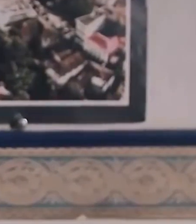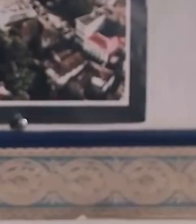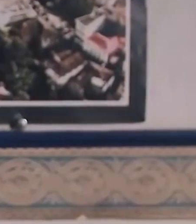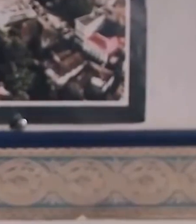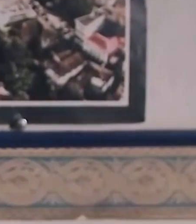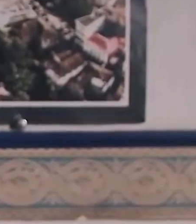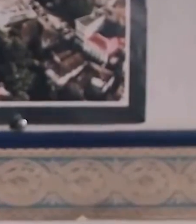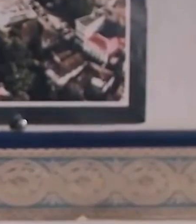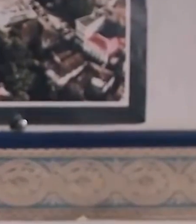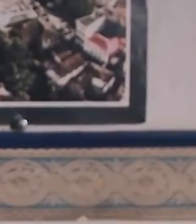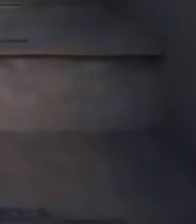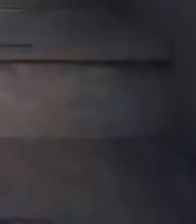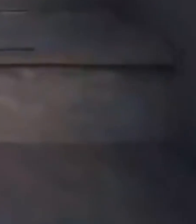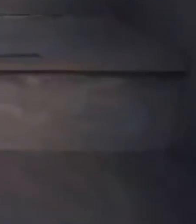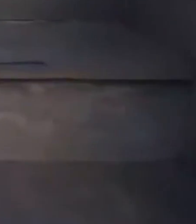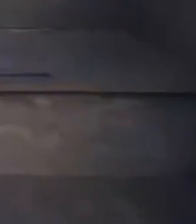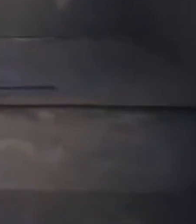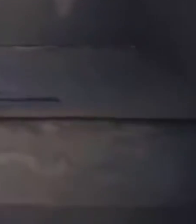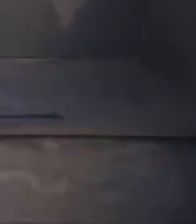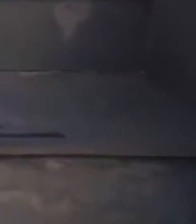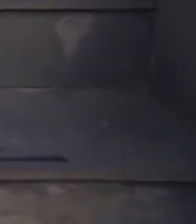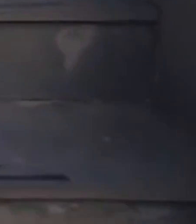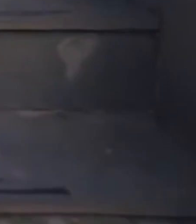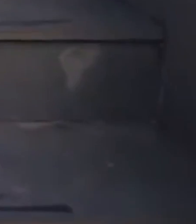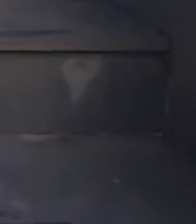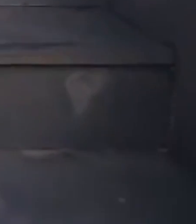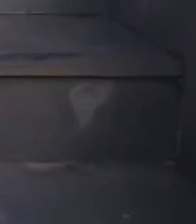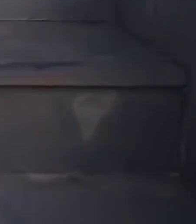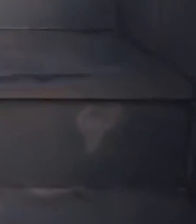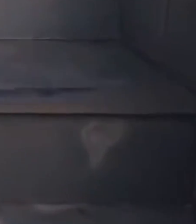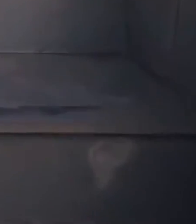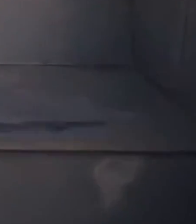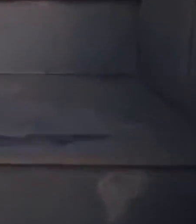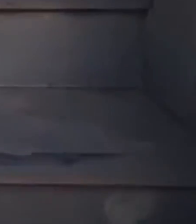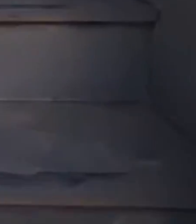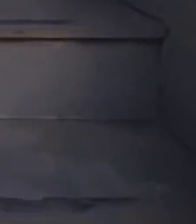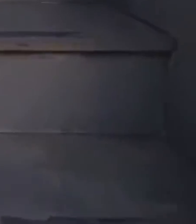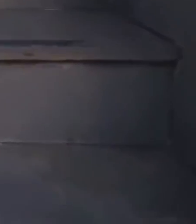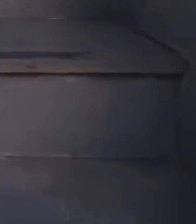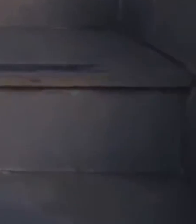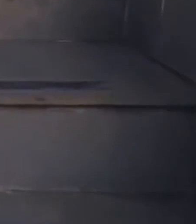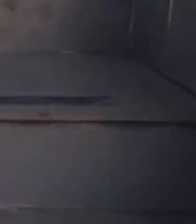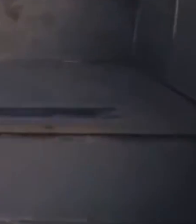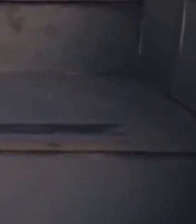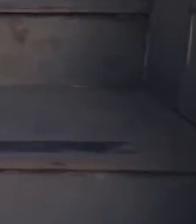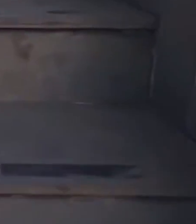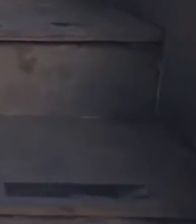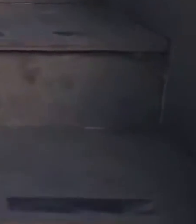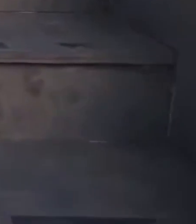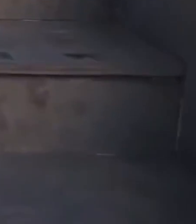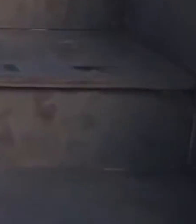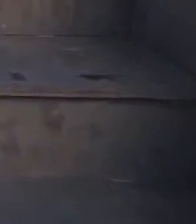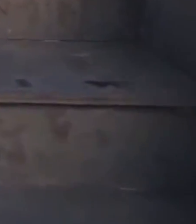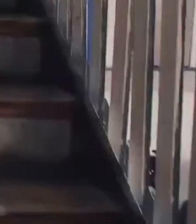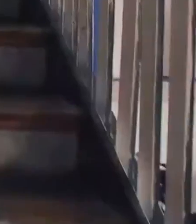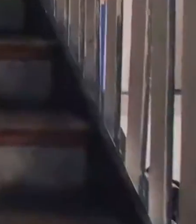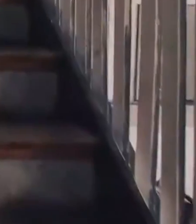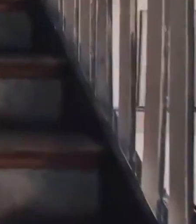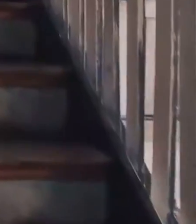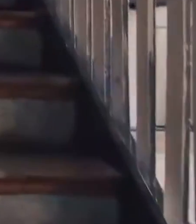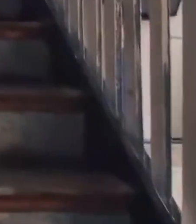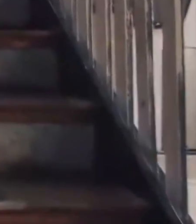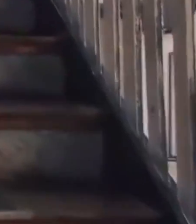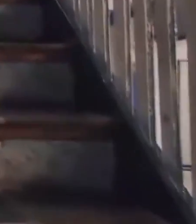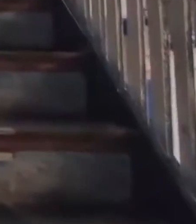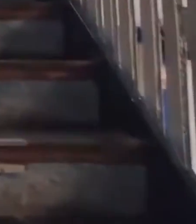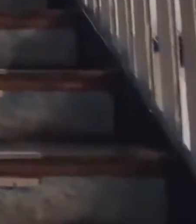ficou desorientado, ele tentou entrar aqui a cavalo, mas ele, lógico, ele não subiu a cavalo,